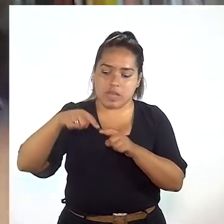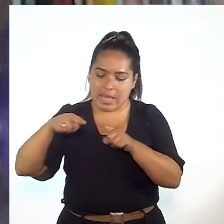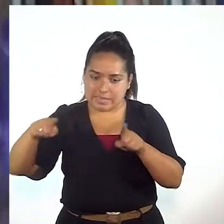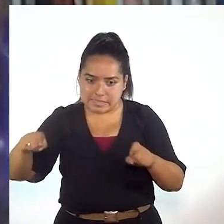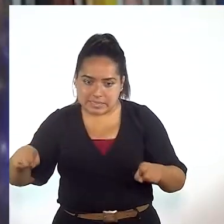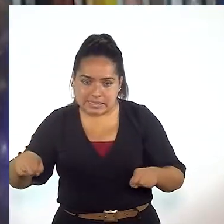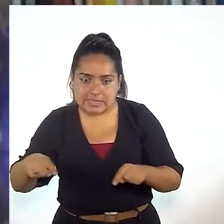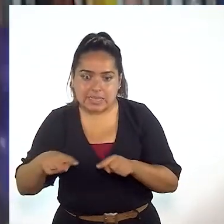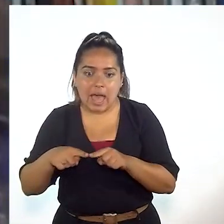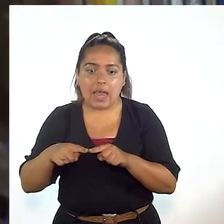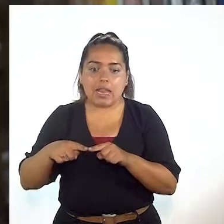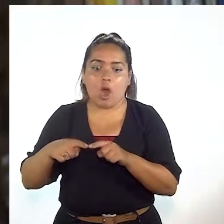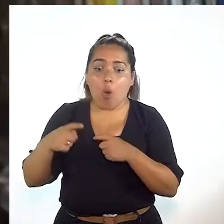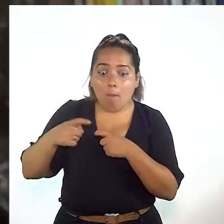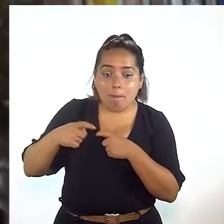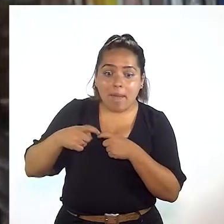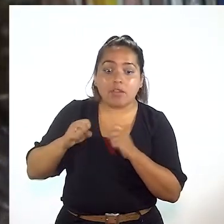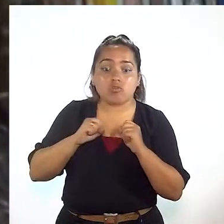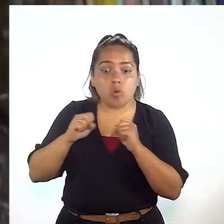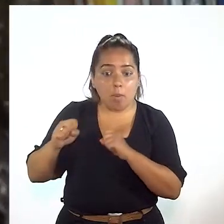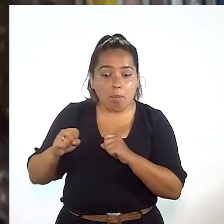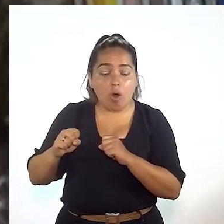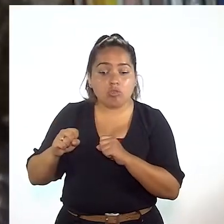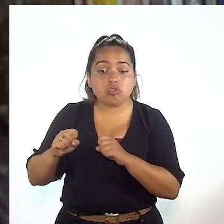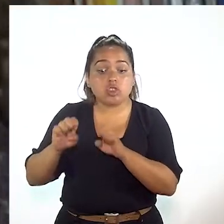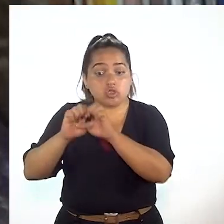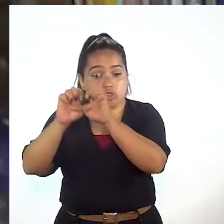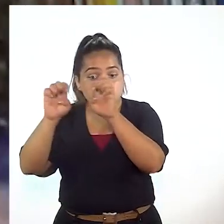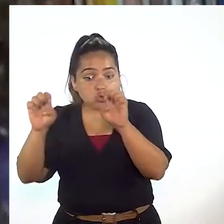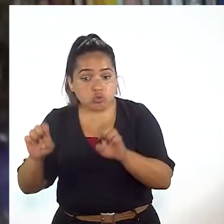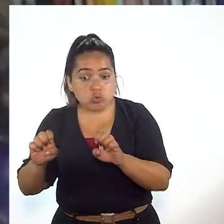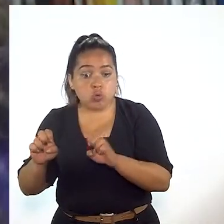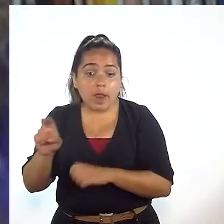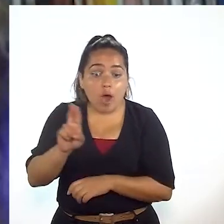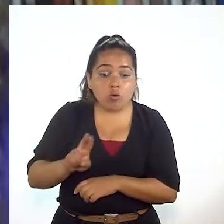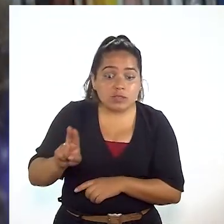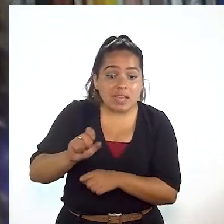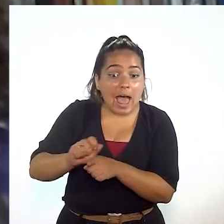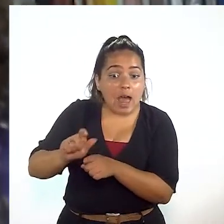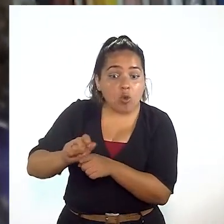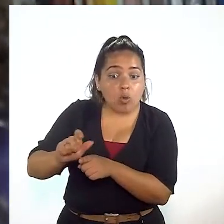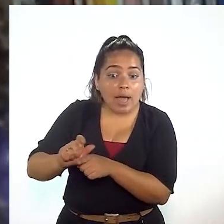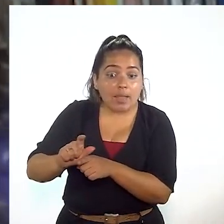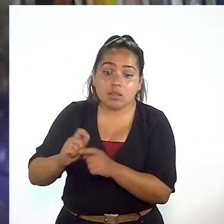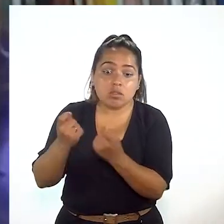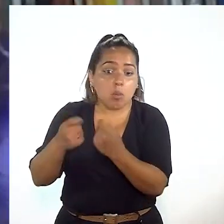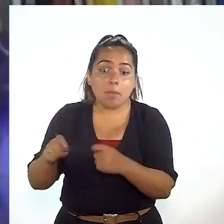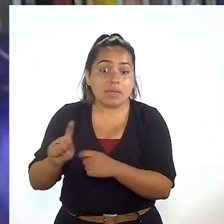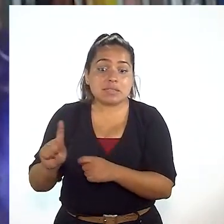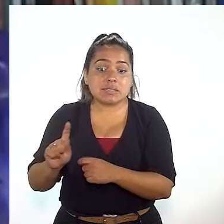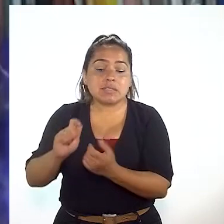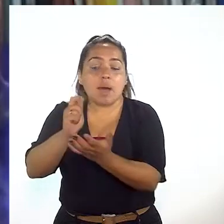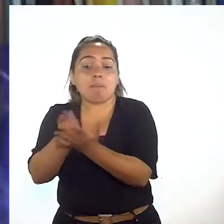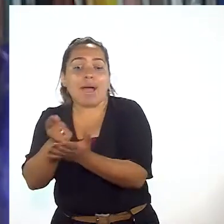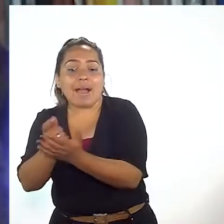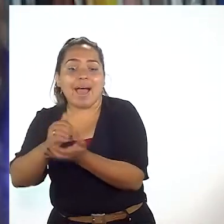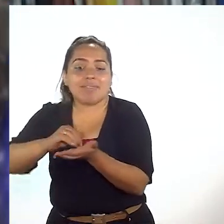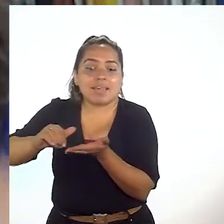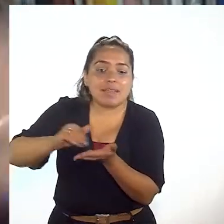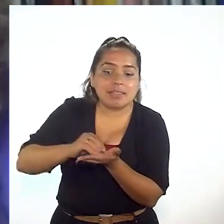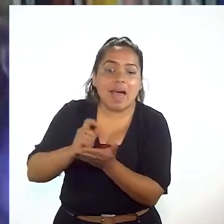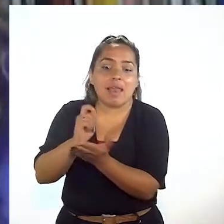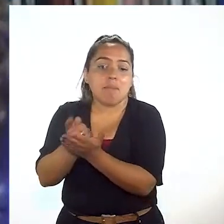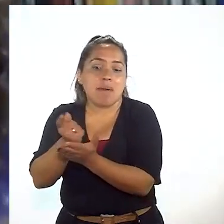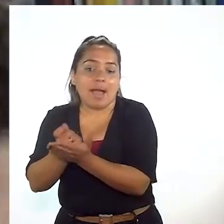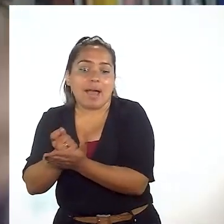da população toda se deslocar para lá, o médico pode vir e usar aquela sala por hora, aquele consultório por hora. Ele nem precisa de se preocupar com a estrutura